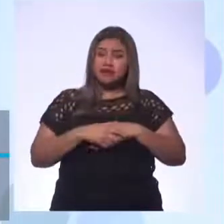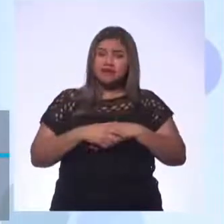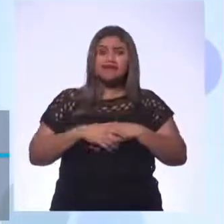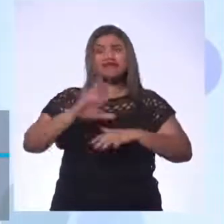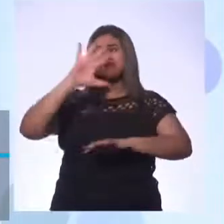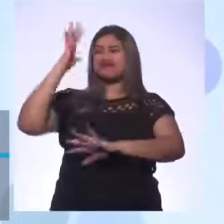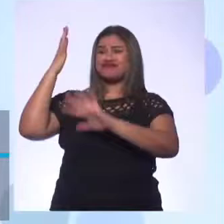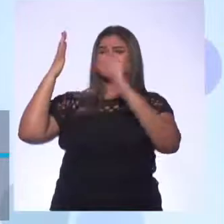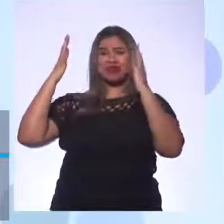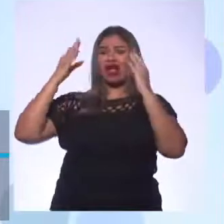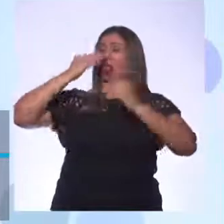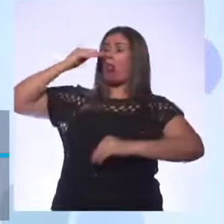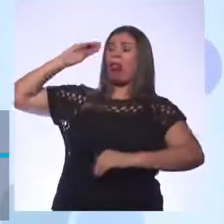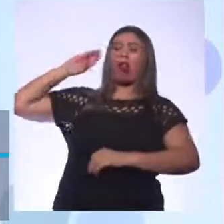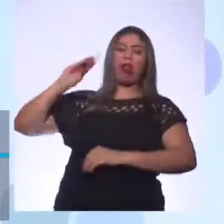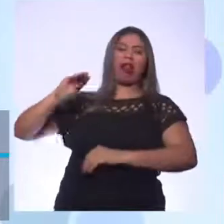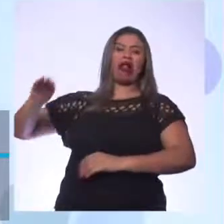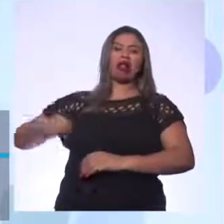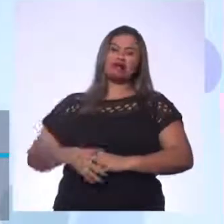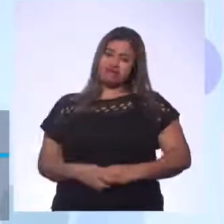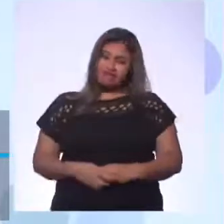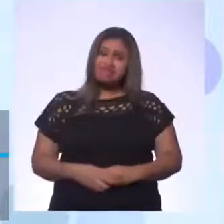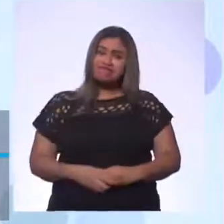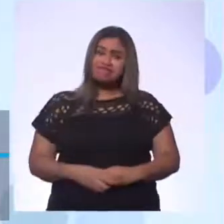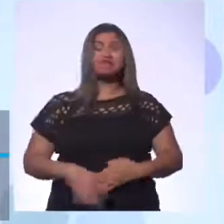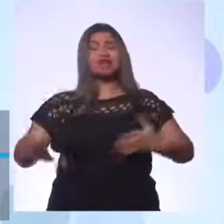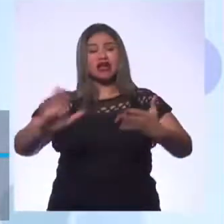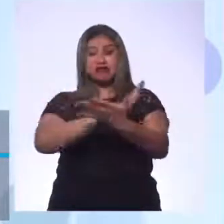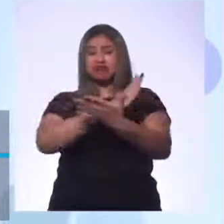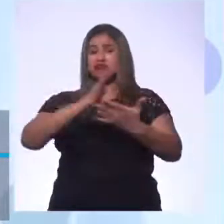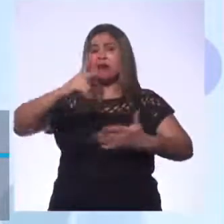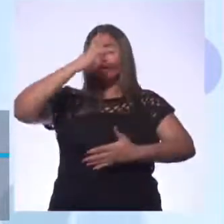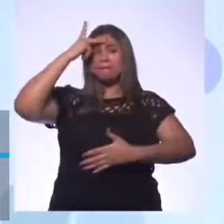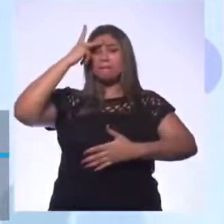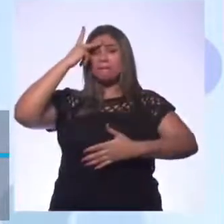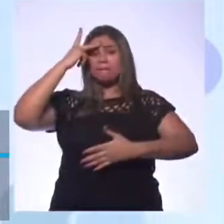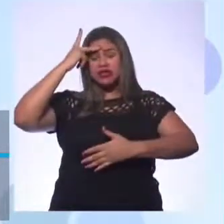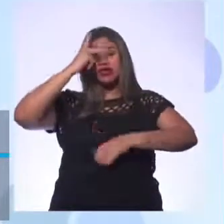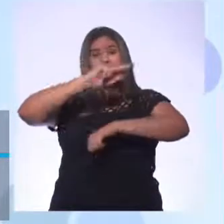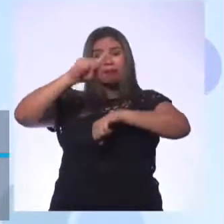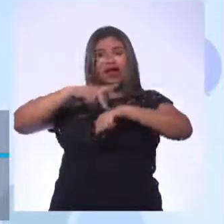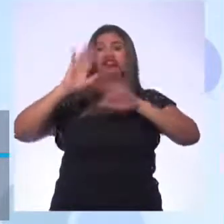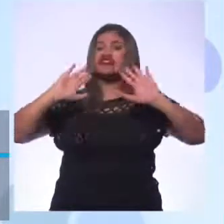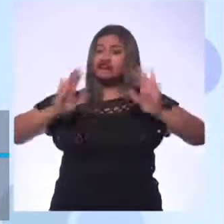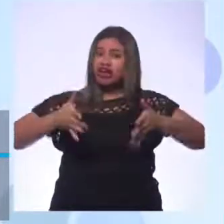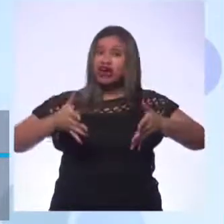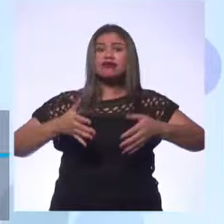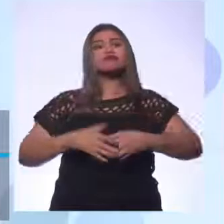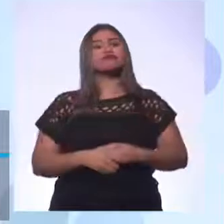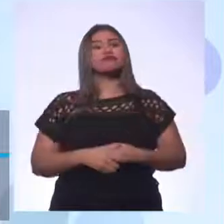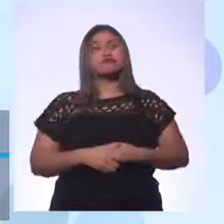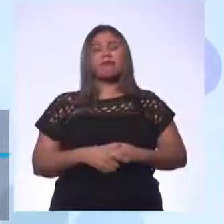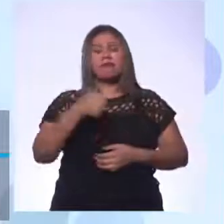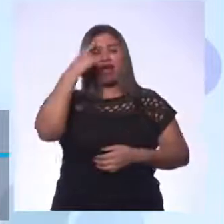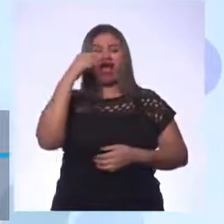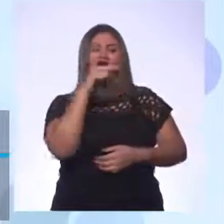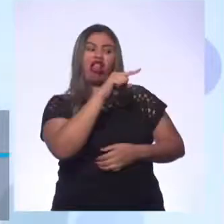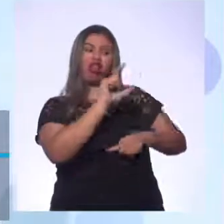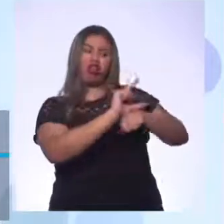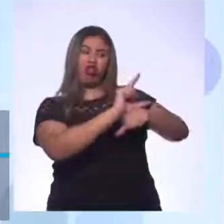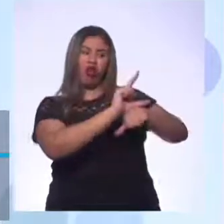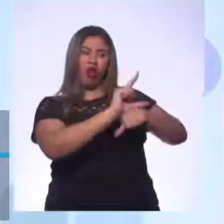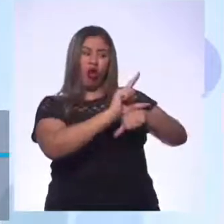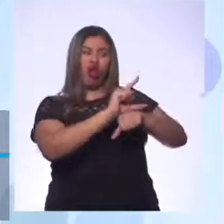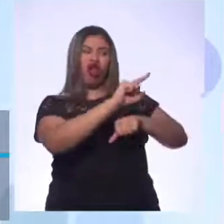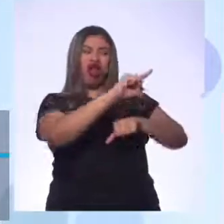hoje. Né? Então, assim, alguns países já fazem isso, que todo cidadão deveria fazer. Né? Não, de lá eu não compro enquanto estiver